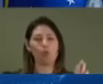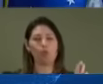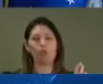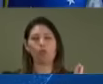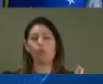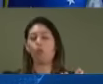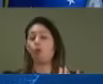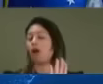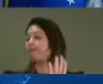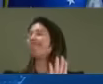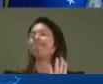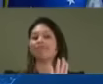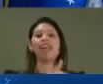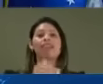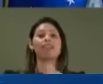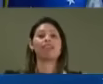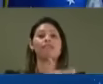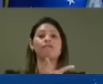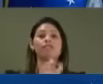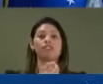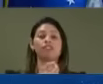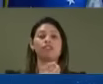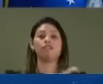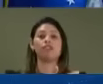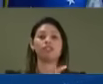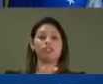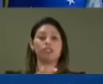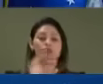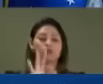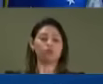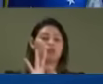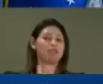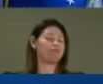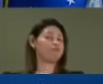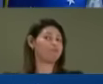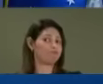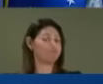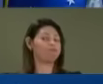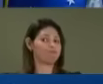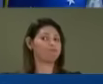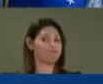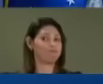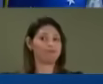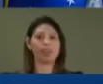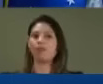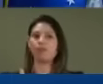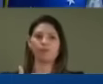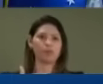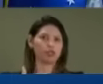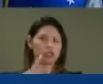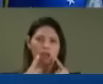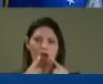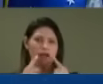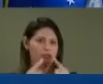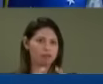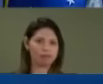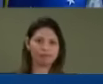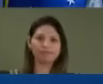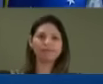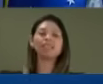e senhores, de 27%. Portanto, não há como discuti-lo e criticá-lo. São números